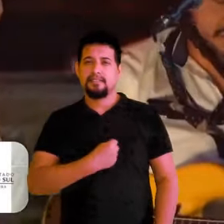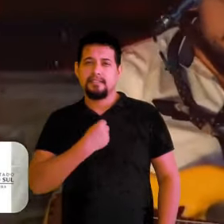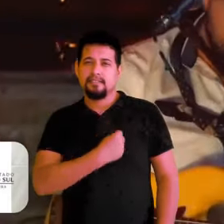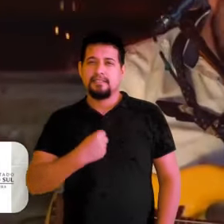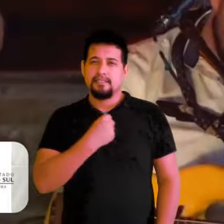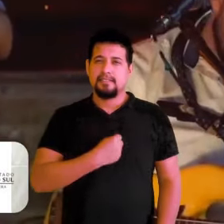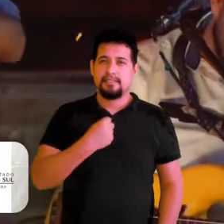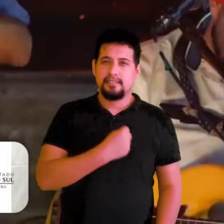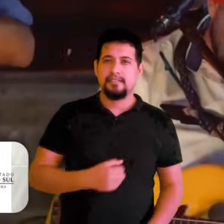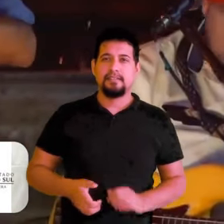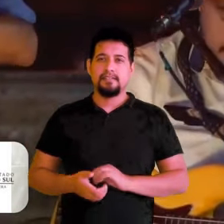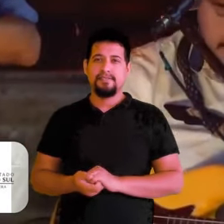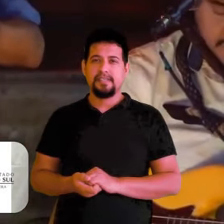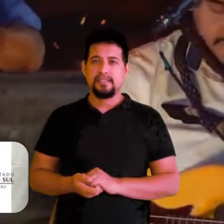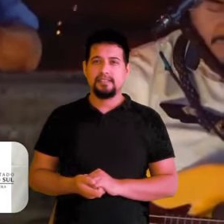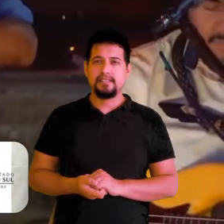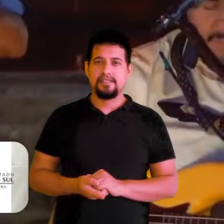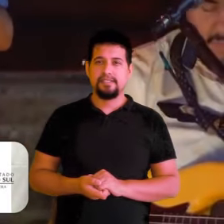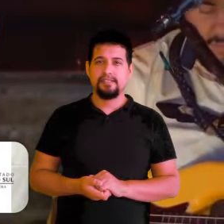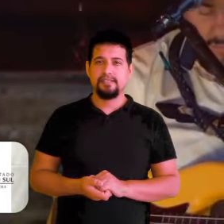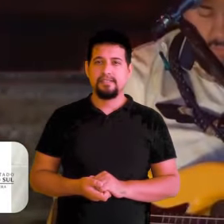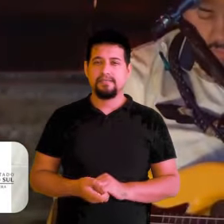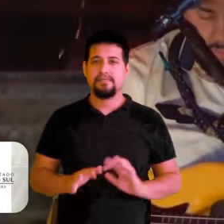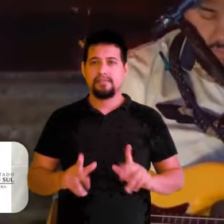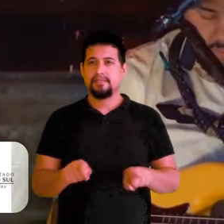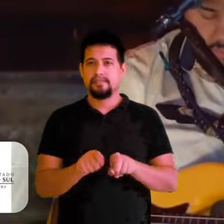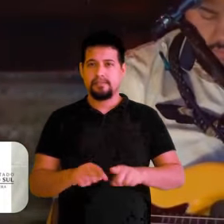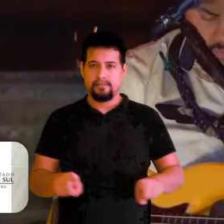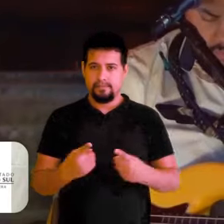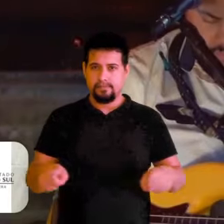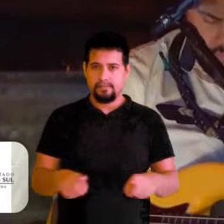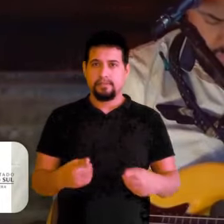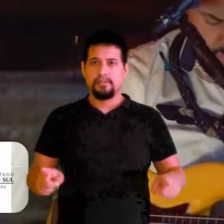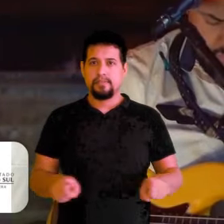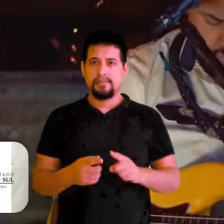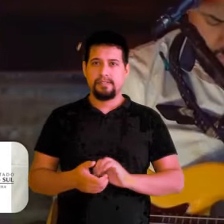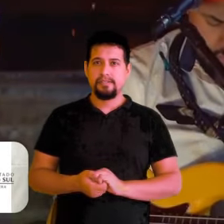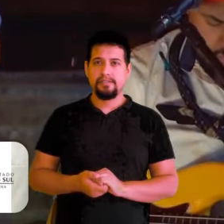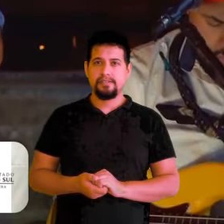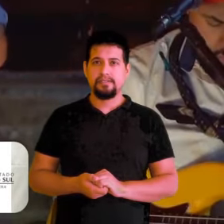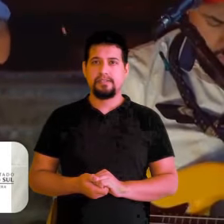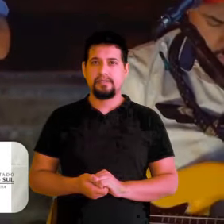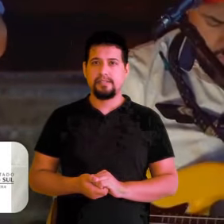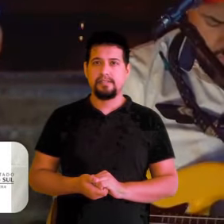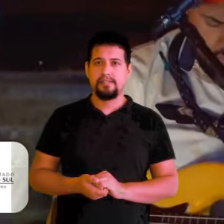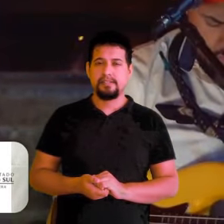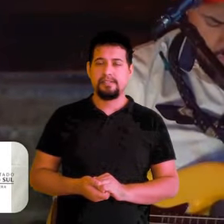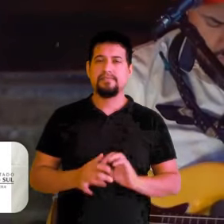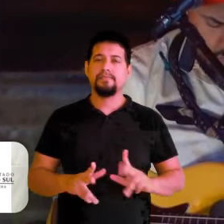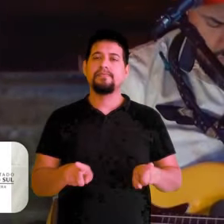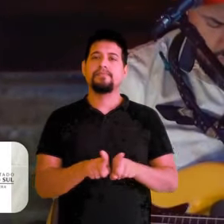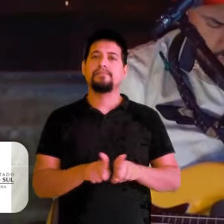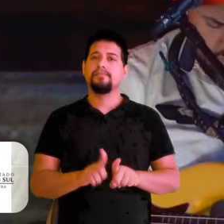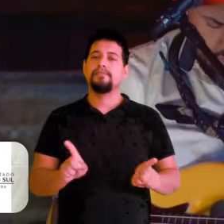Então, a saudade de tocar baile, né? O mundo está meio estagnado agora, né? A música está sofrendo um pouco aí. Só